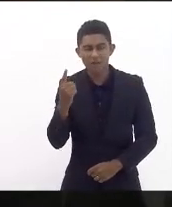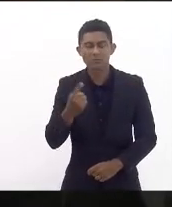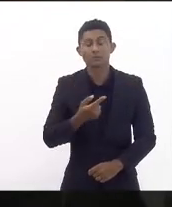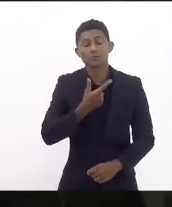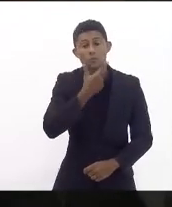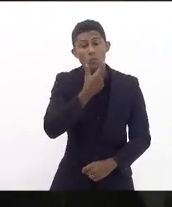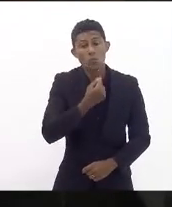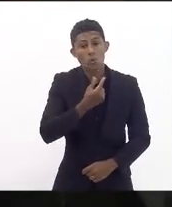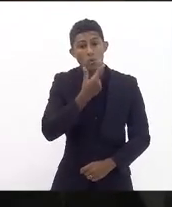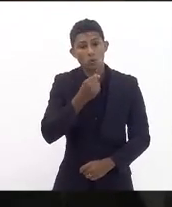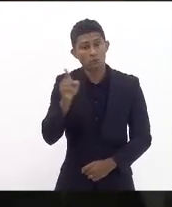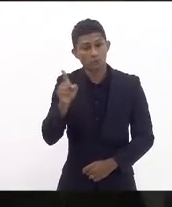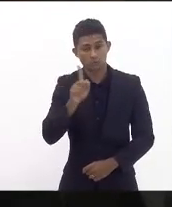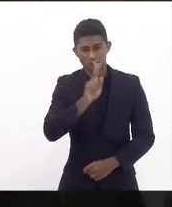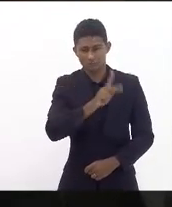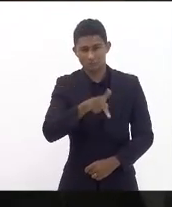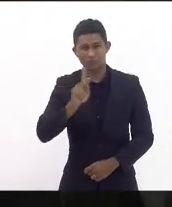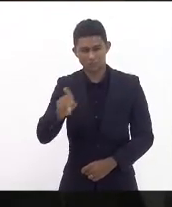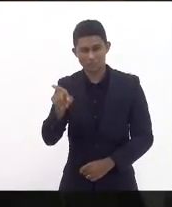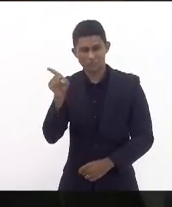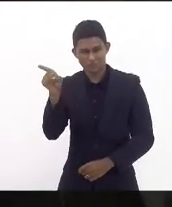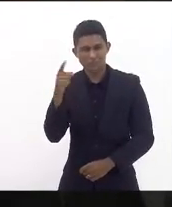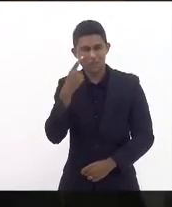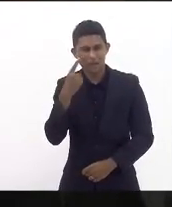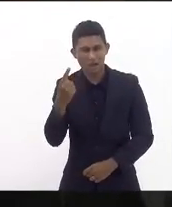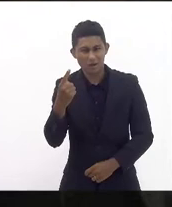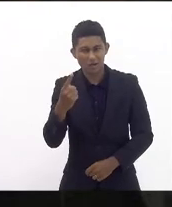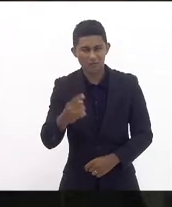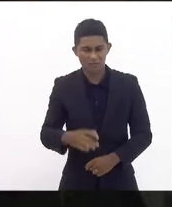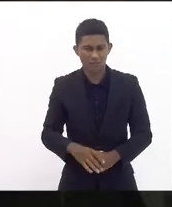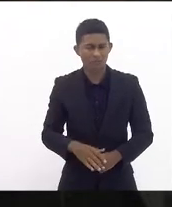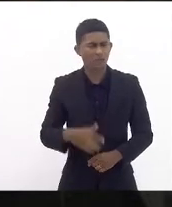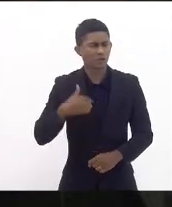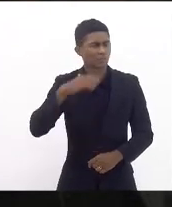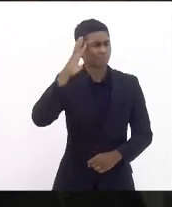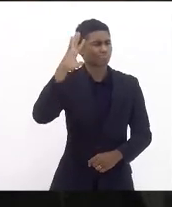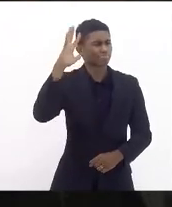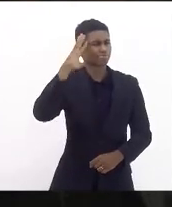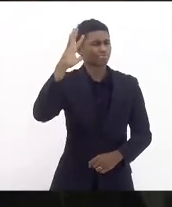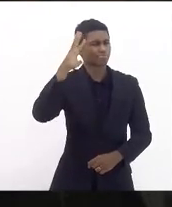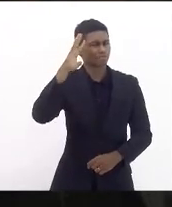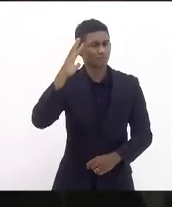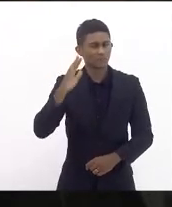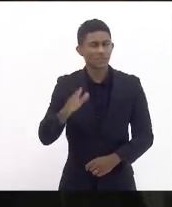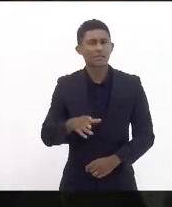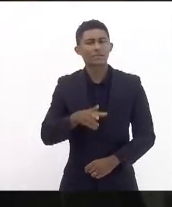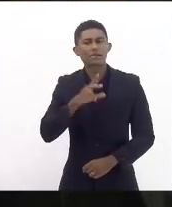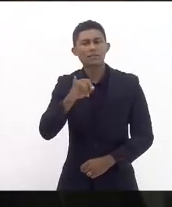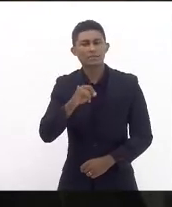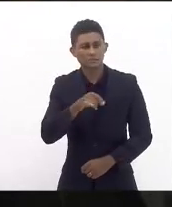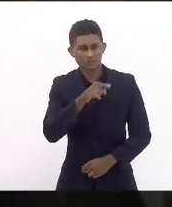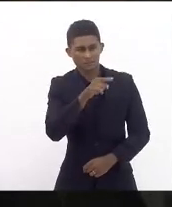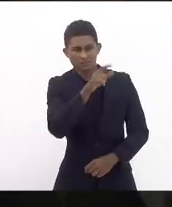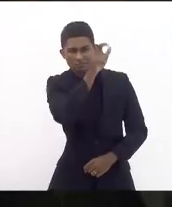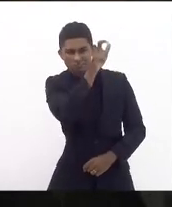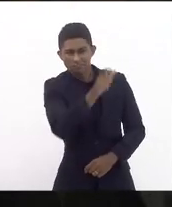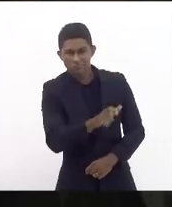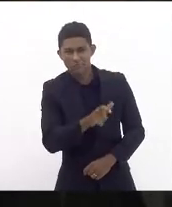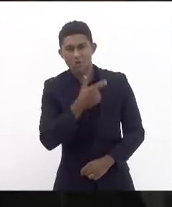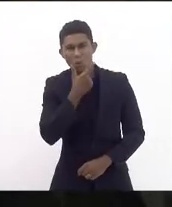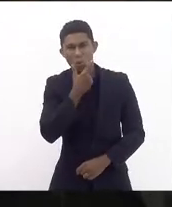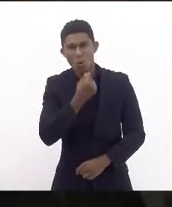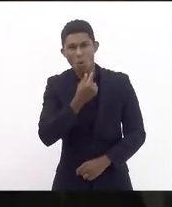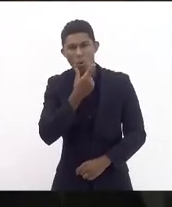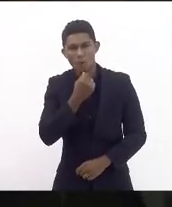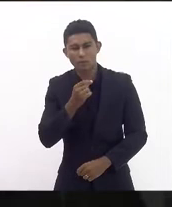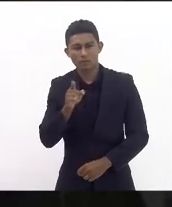era tão corajoso assim se esse iria fazê-lo se outro do